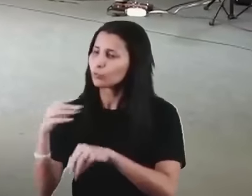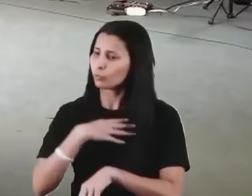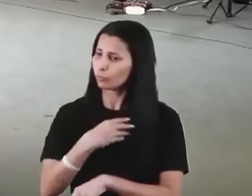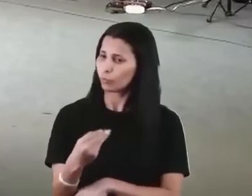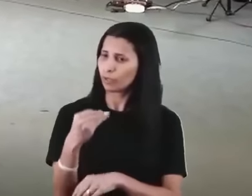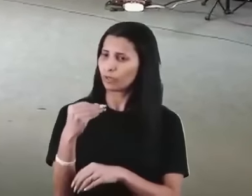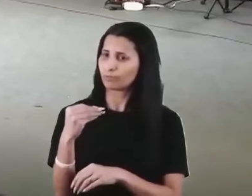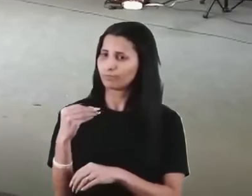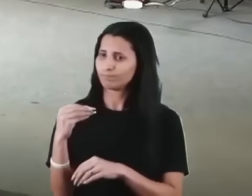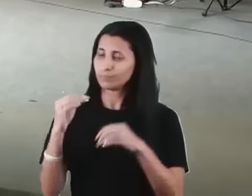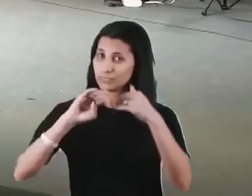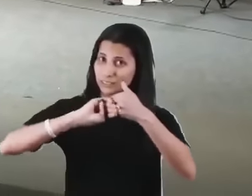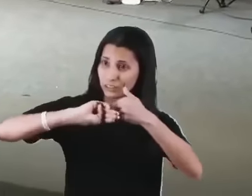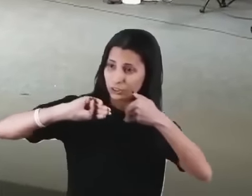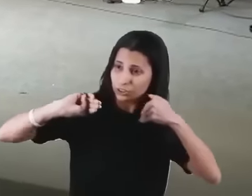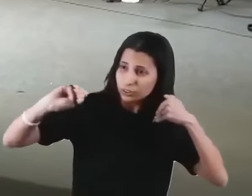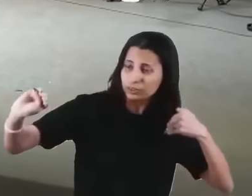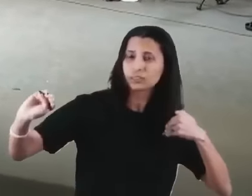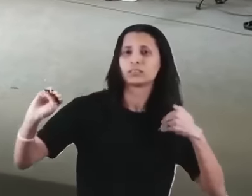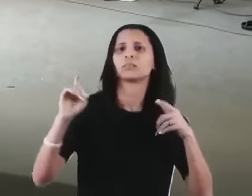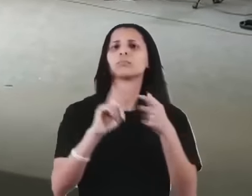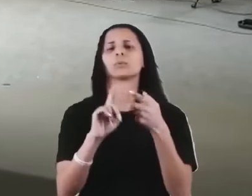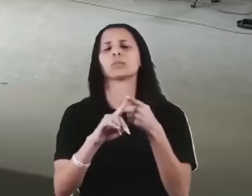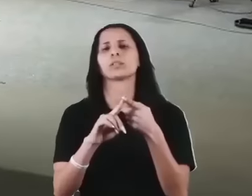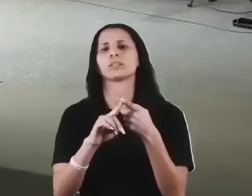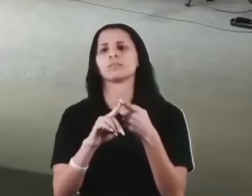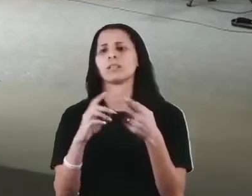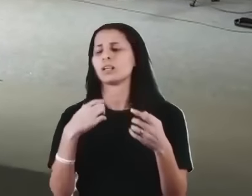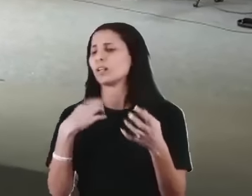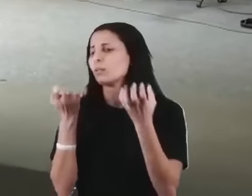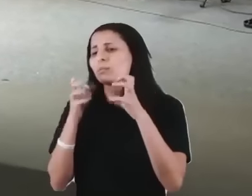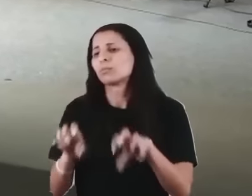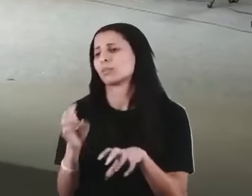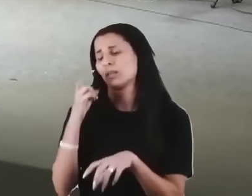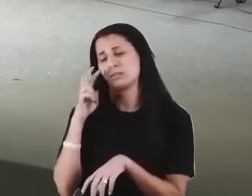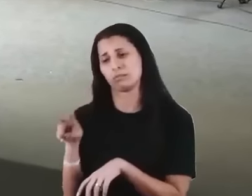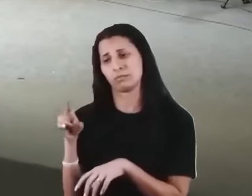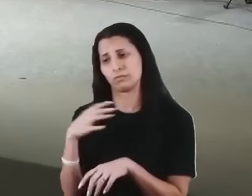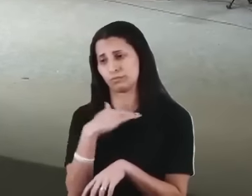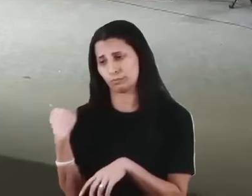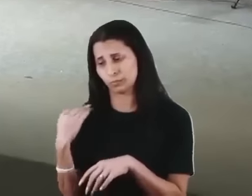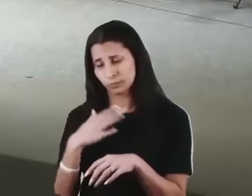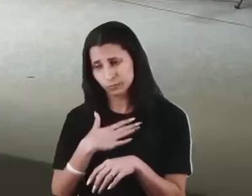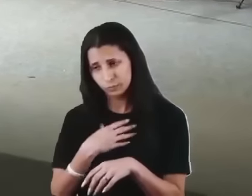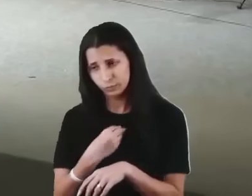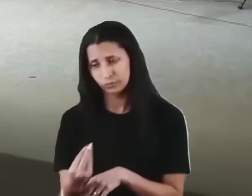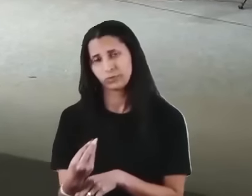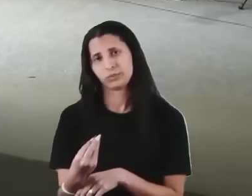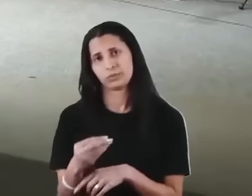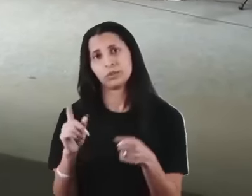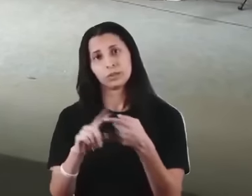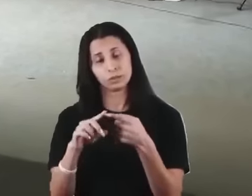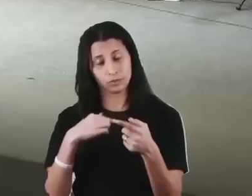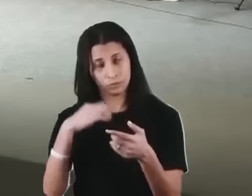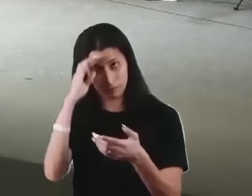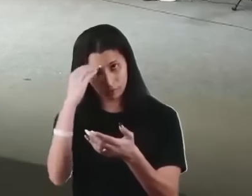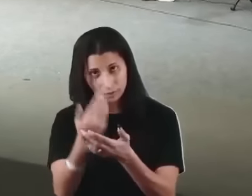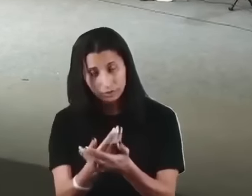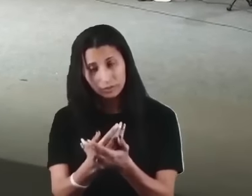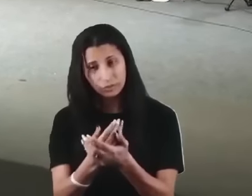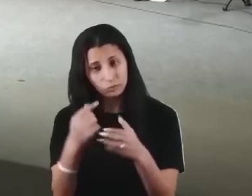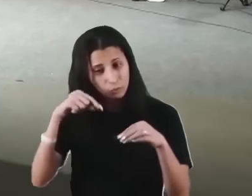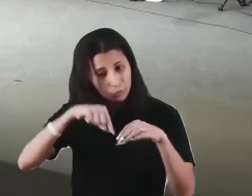ficar distância porque não quer ver o menino morrer sabe Parando para pensar sobre isso eu acredito que no fundo no fundo